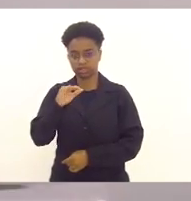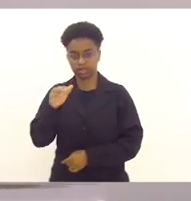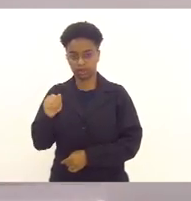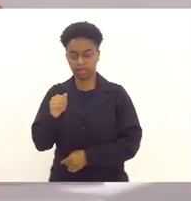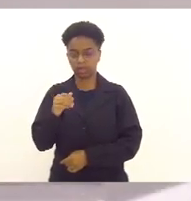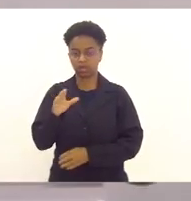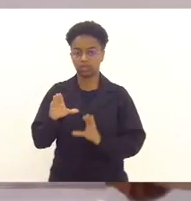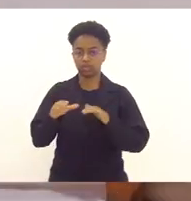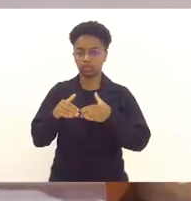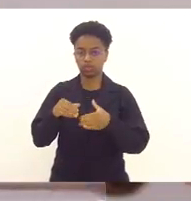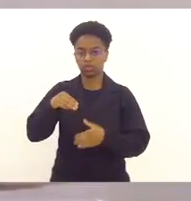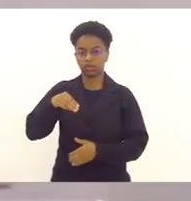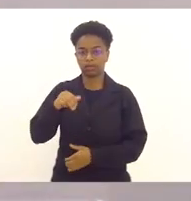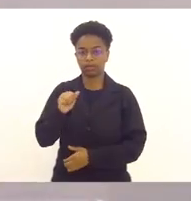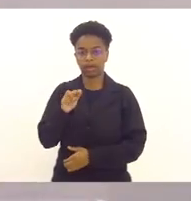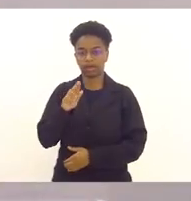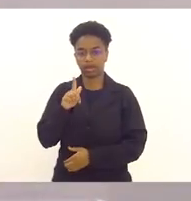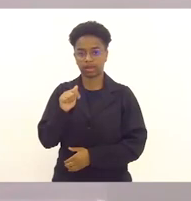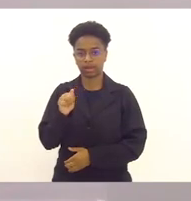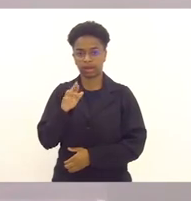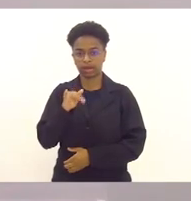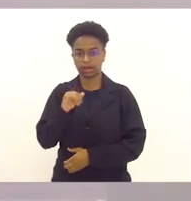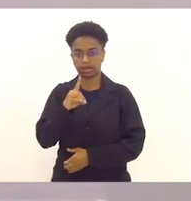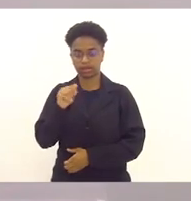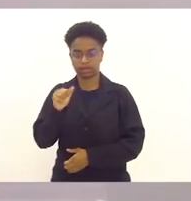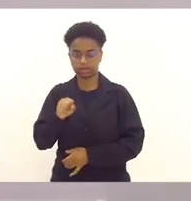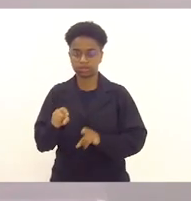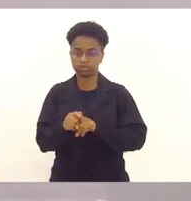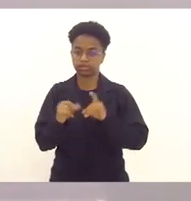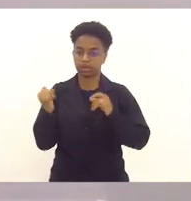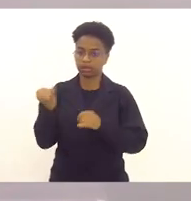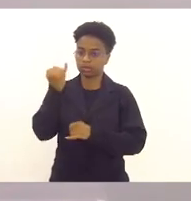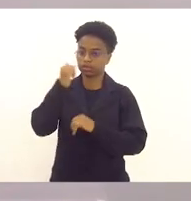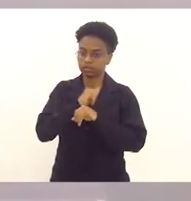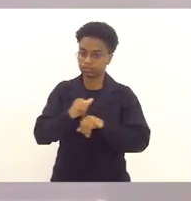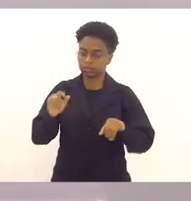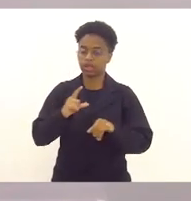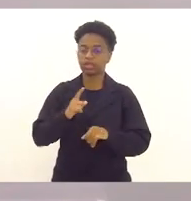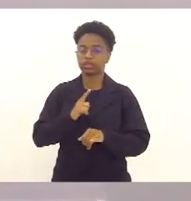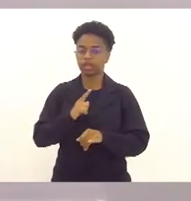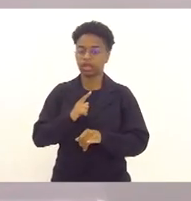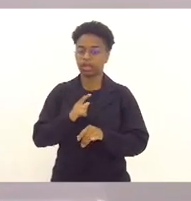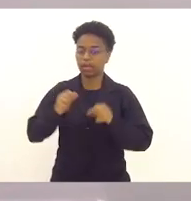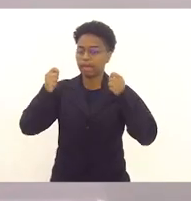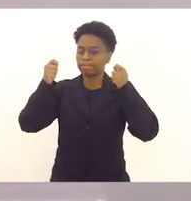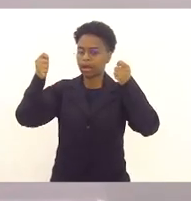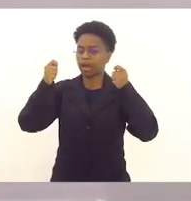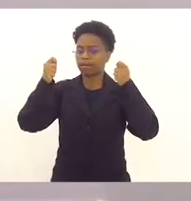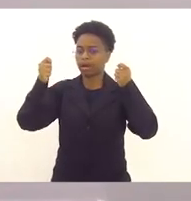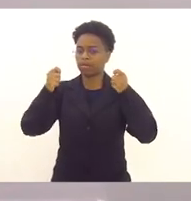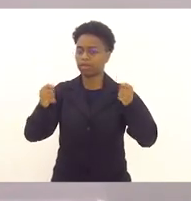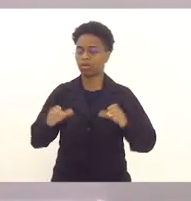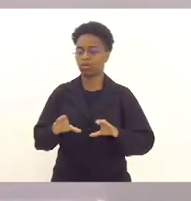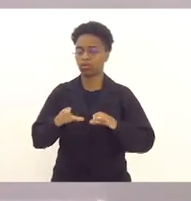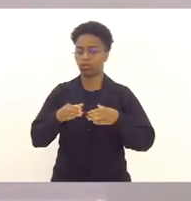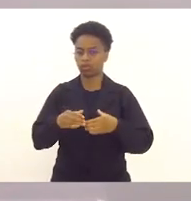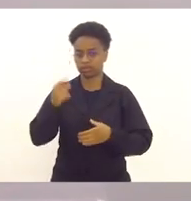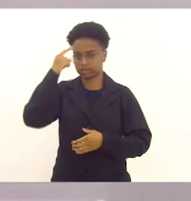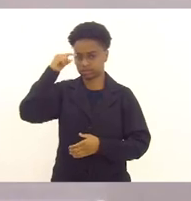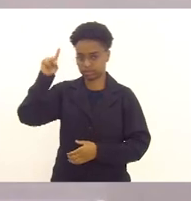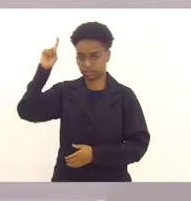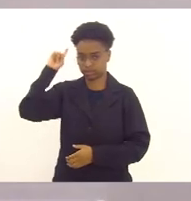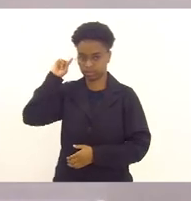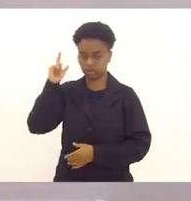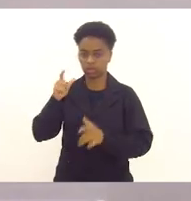coletivo Margaridas importante dizer que a gente teve uma manifestação gigante das Margaridas nesta na semana que passou